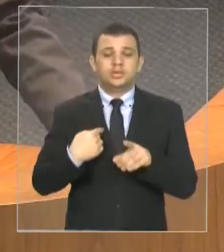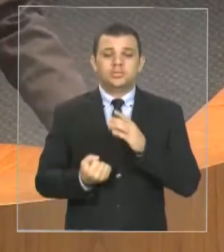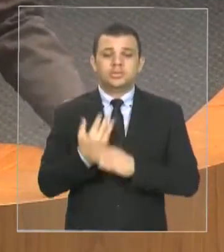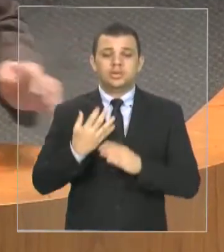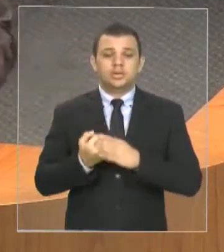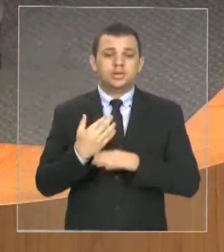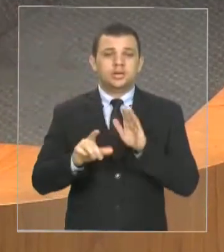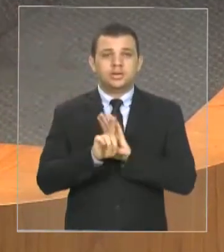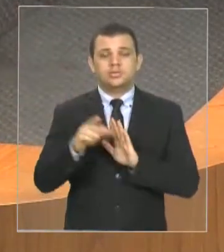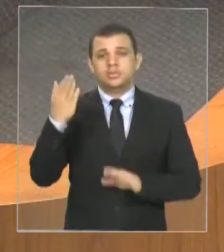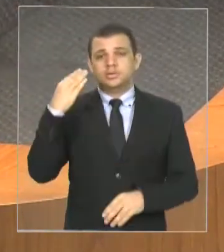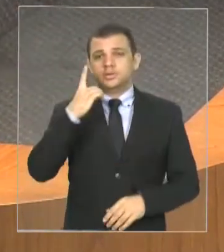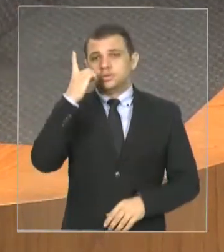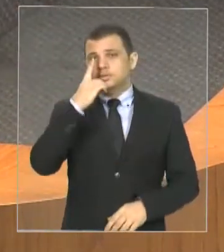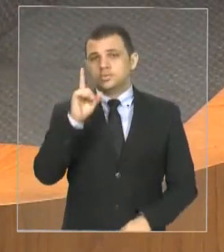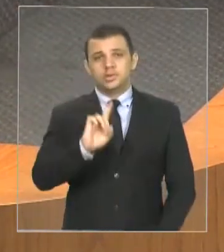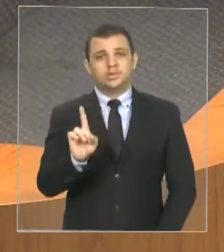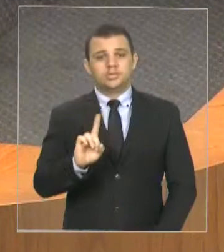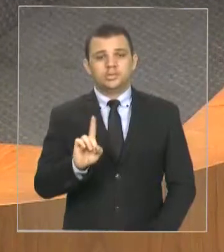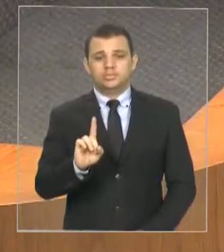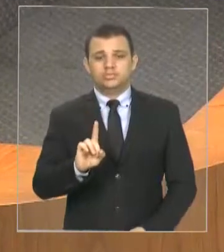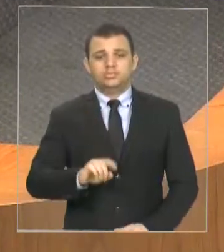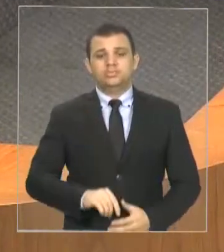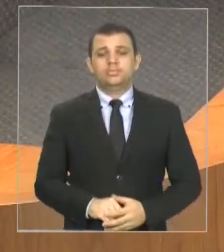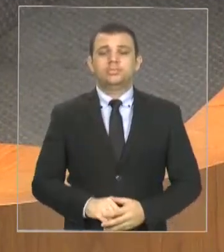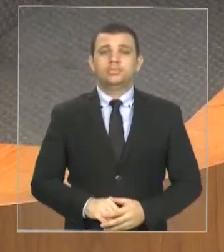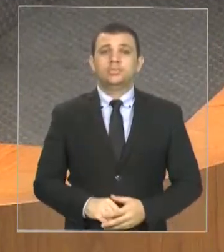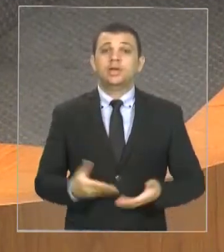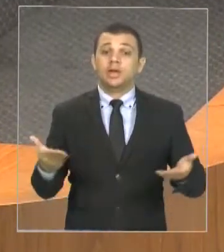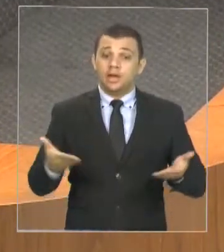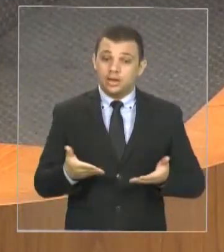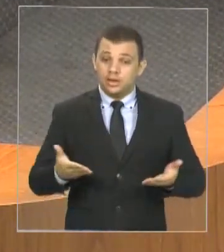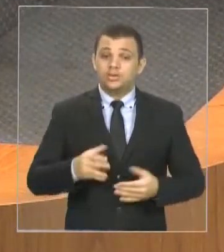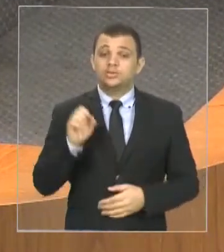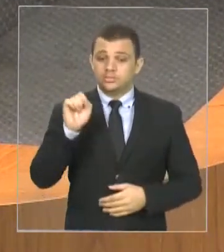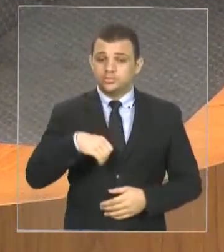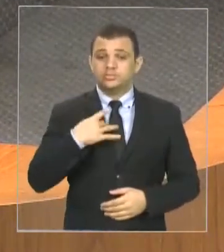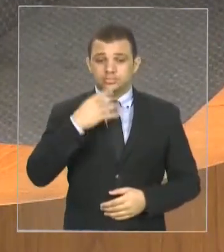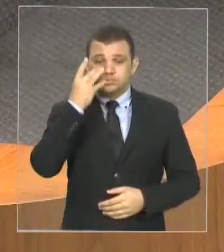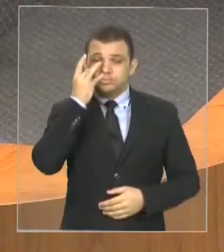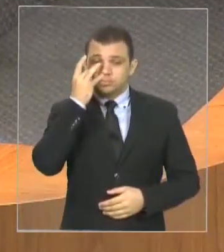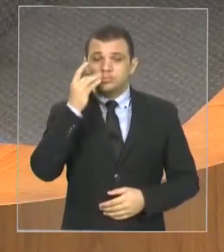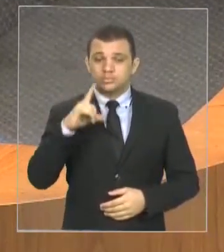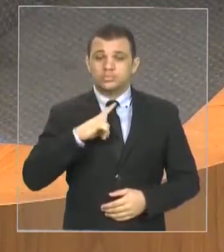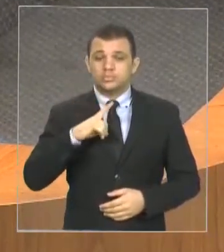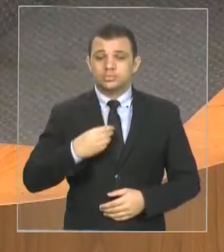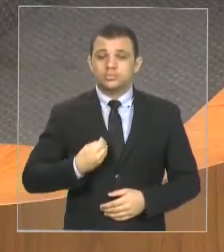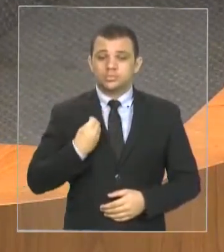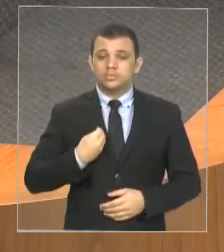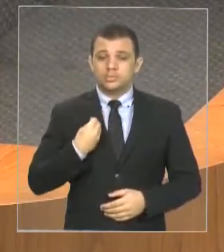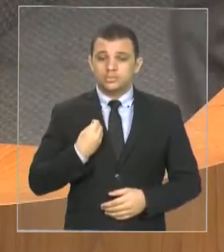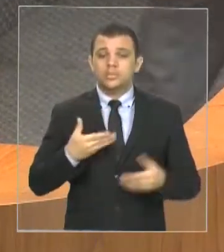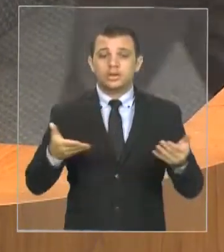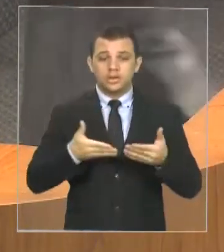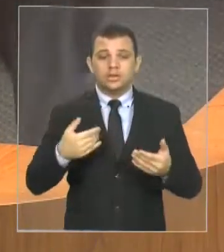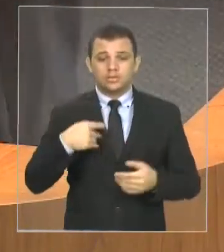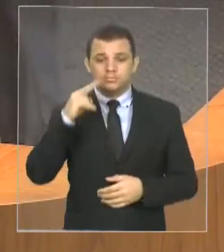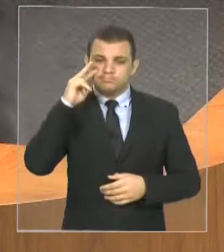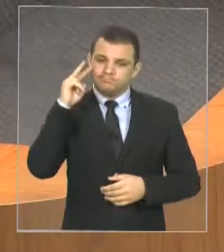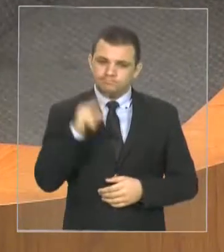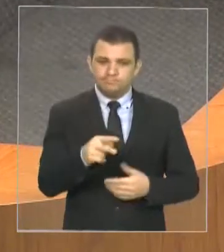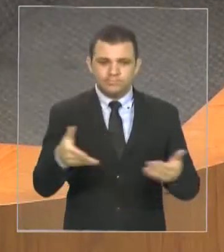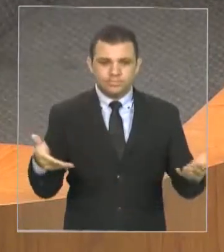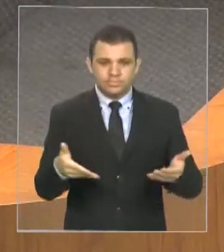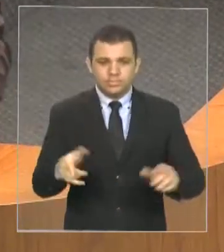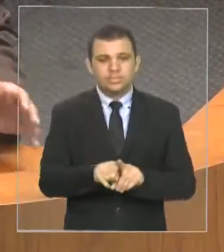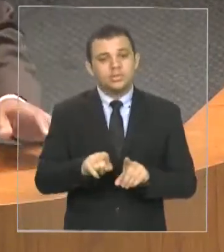no passado. Faço parte do presente, e estou de olho no presente e de olho no futuro. Estou centrado no